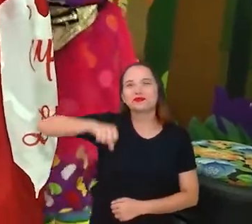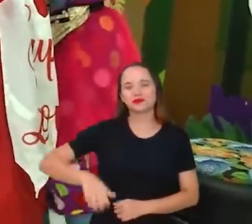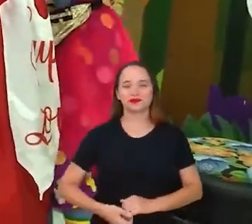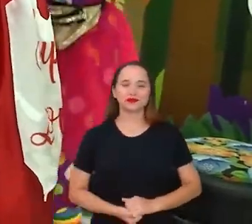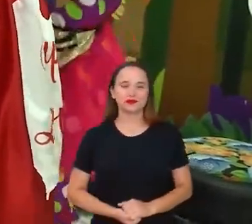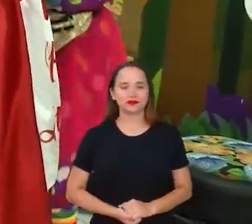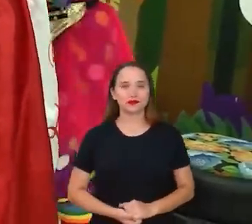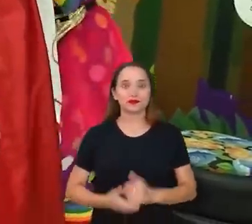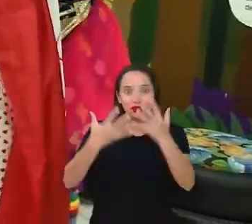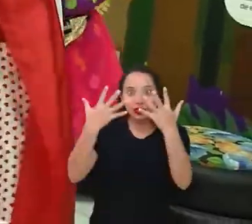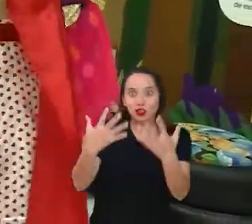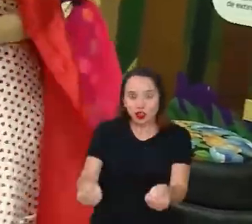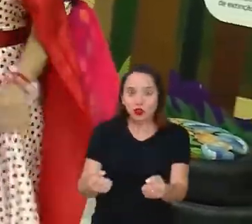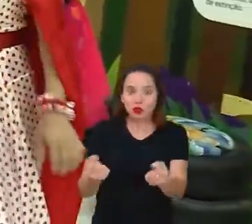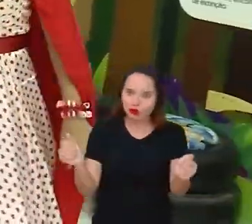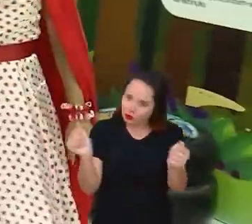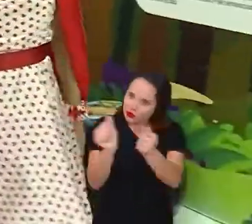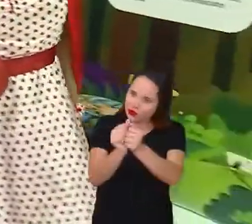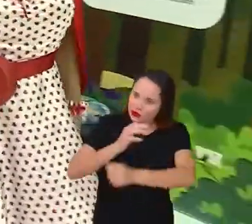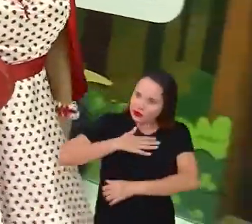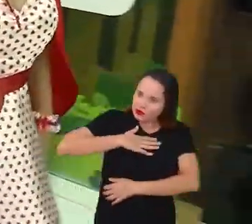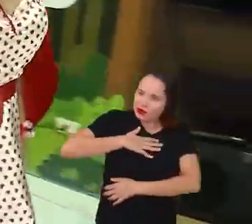terra? Sim! Então vamos comigo?